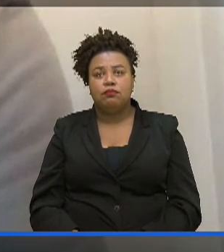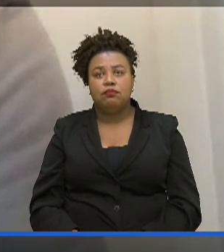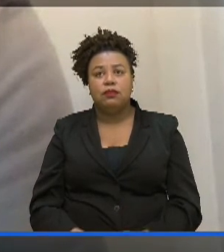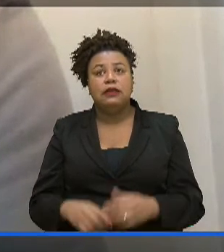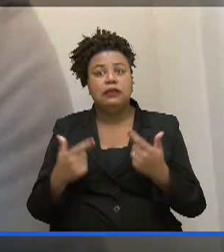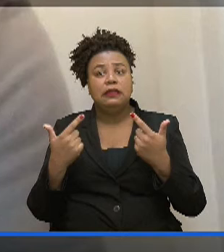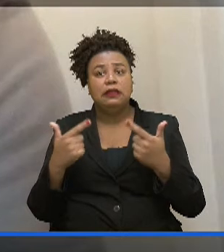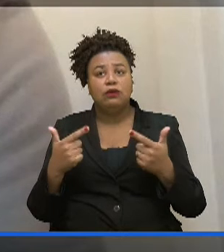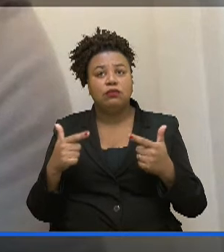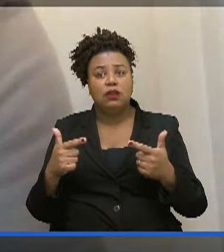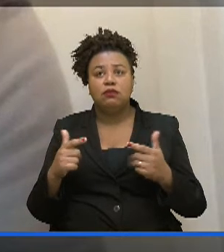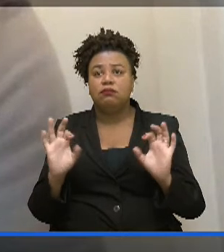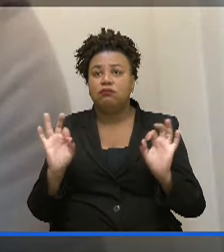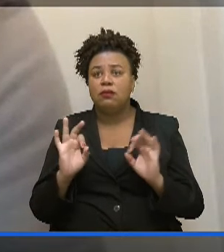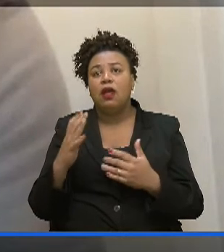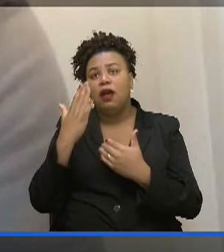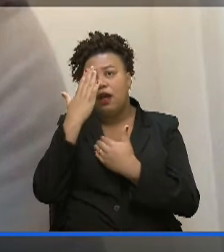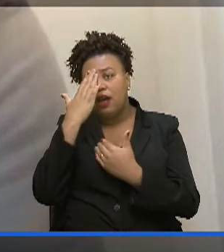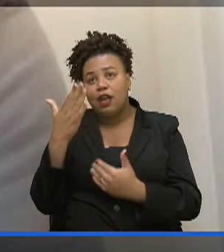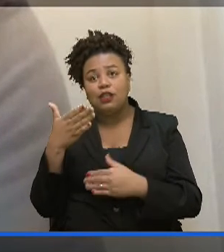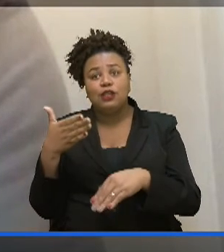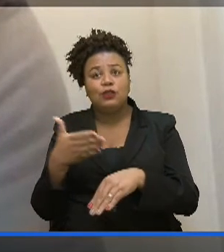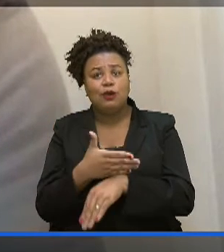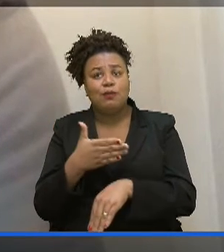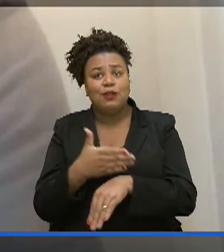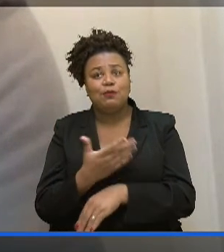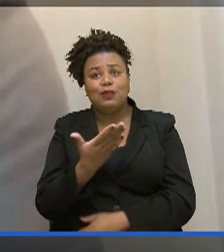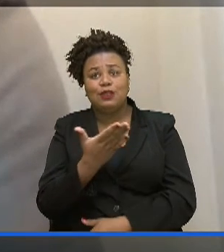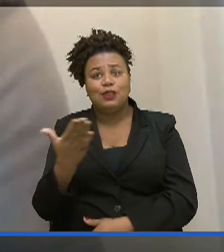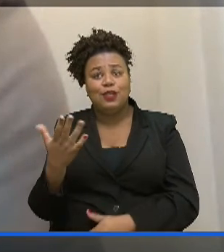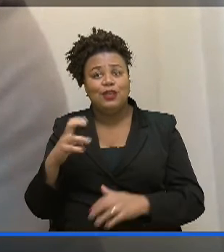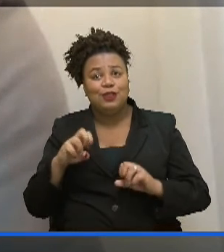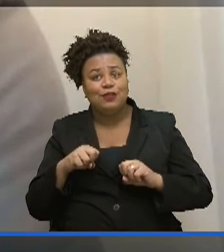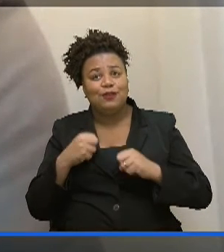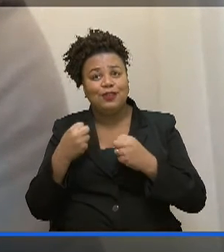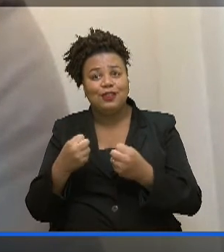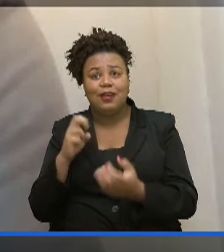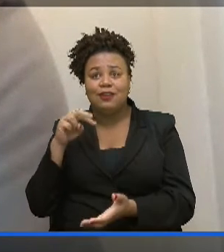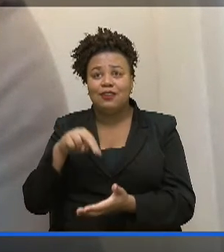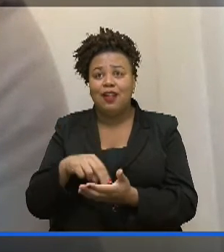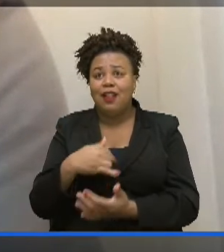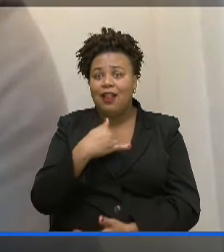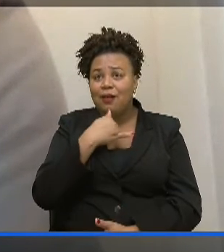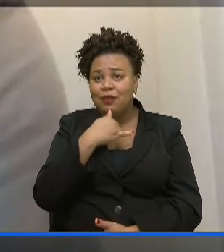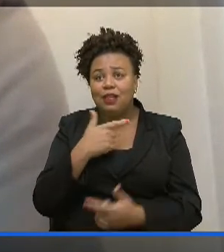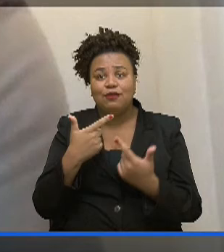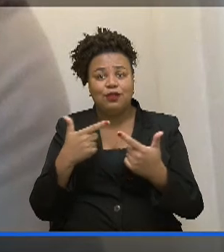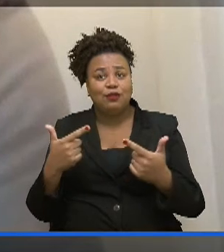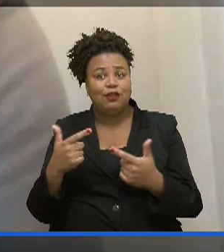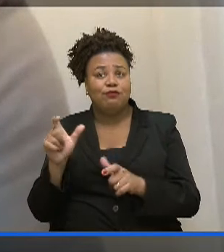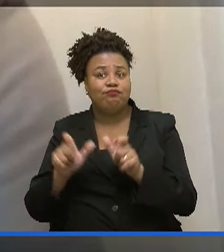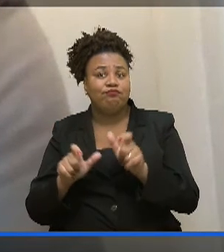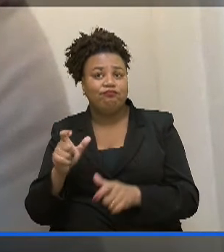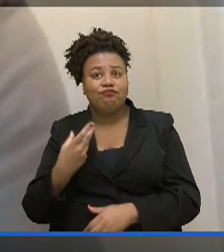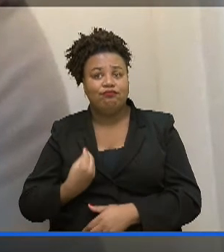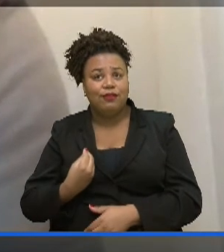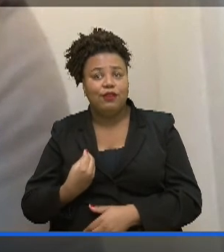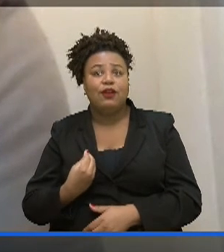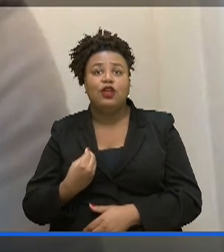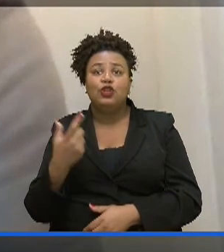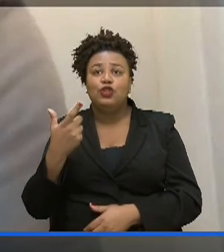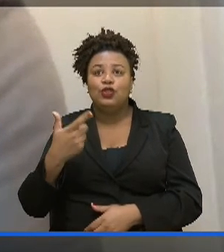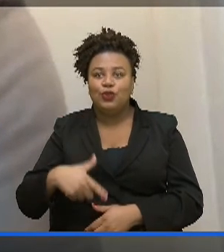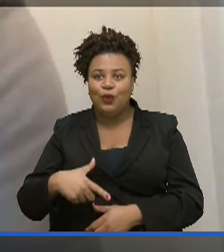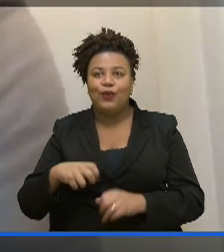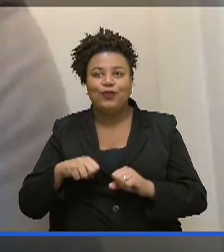Não havendo, eu agradeço a presença dos que se esforçaram para estar aqui, lamentavelmente não tivemos quórum. Vamos repetir